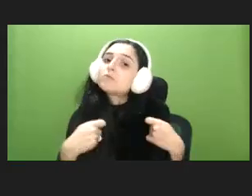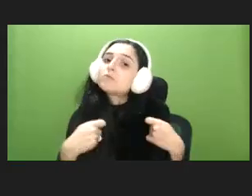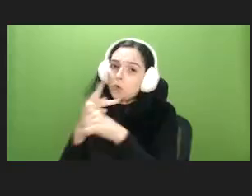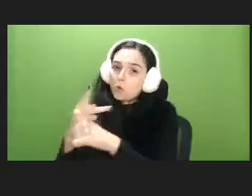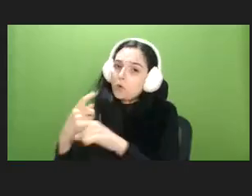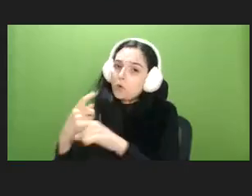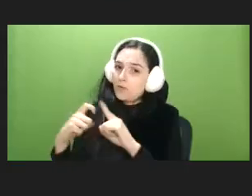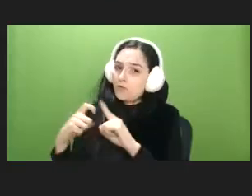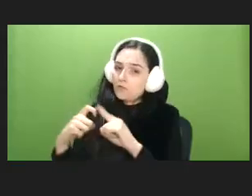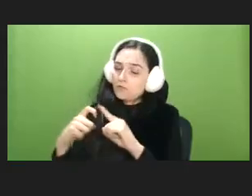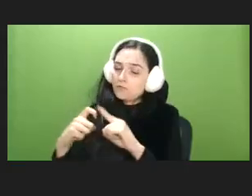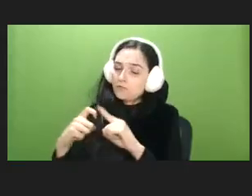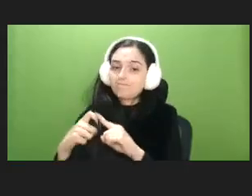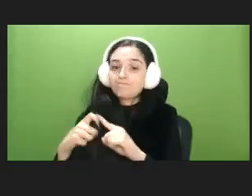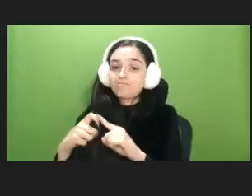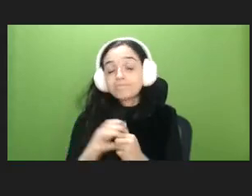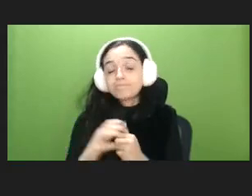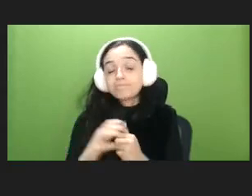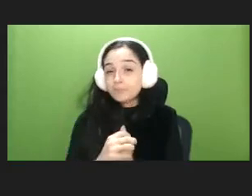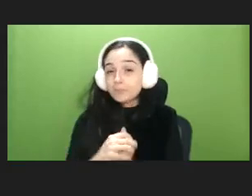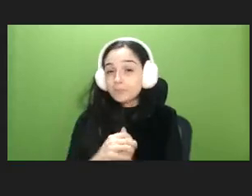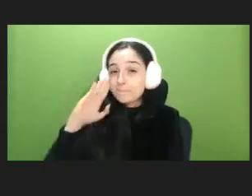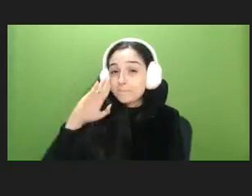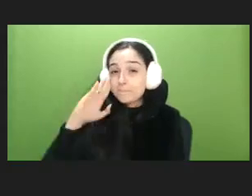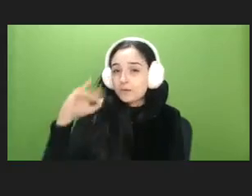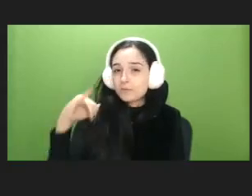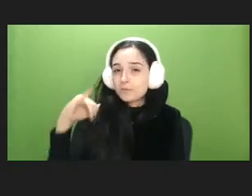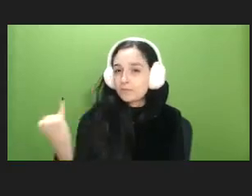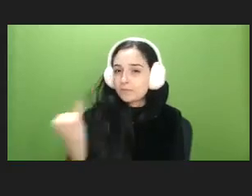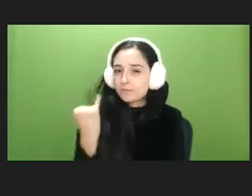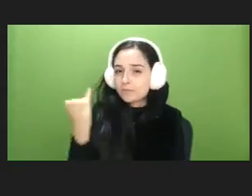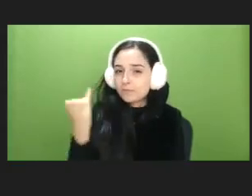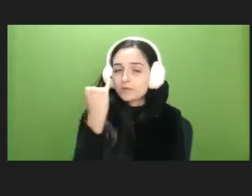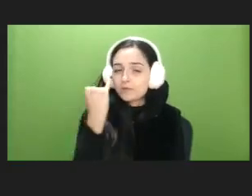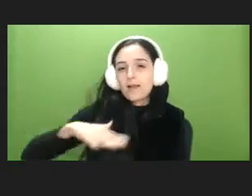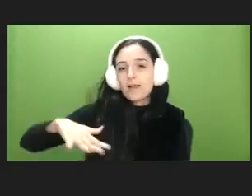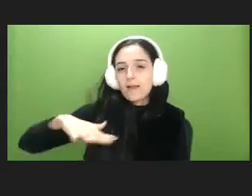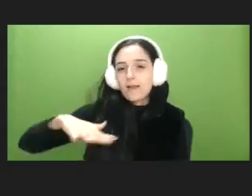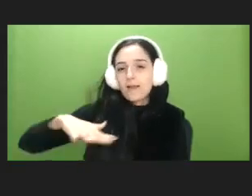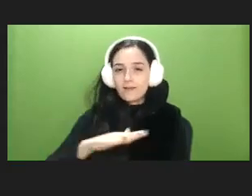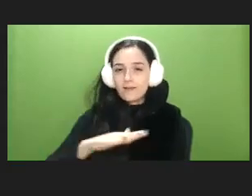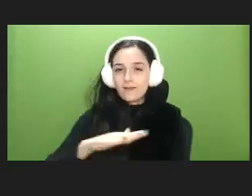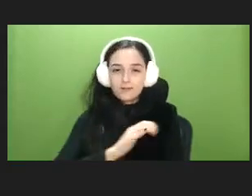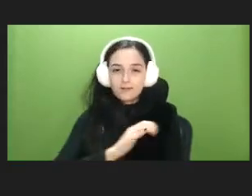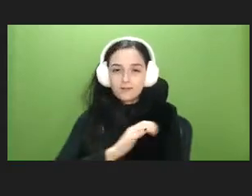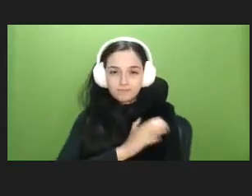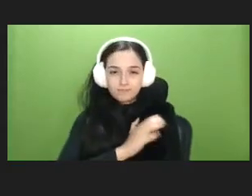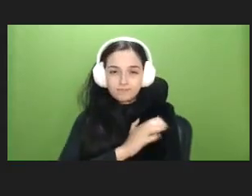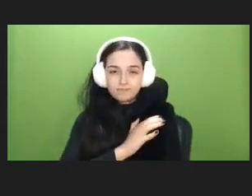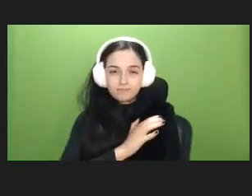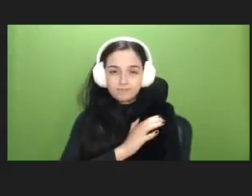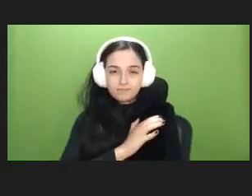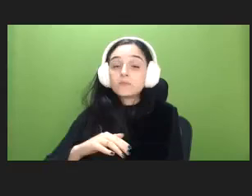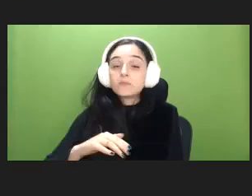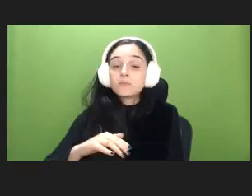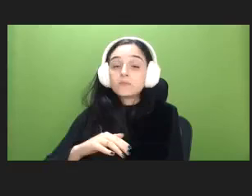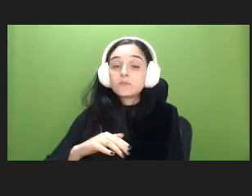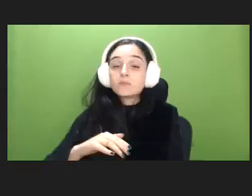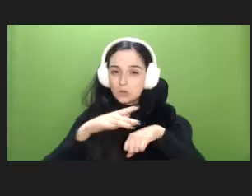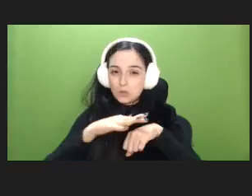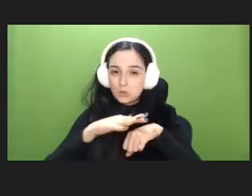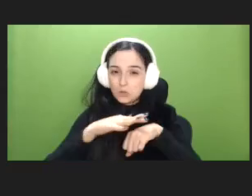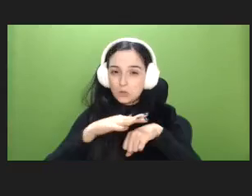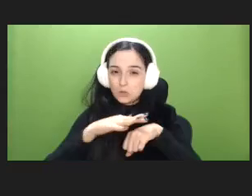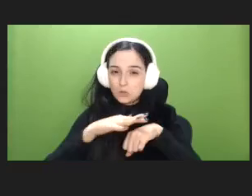dos sinais mais importantes na cardiologia, de doença no coração, é a dor